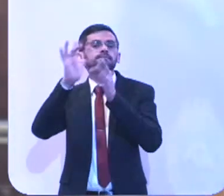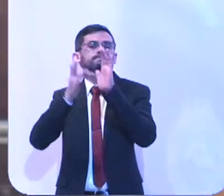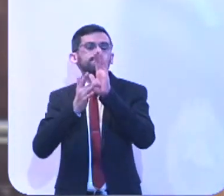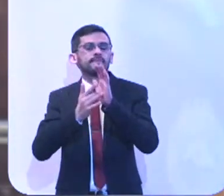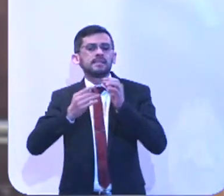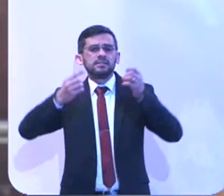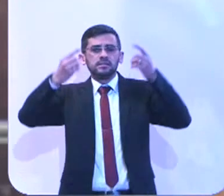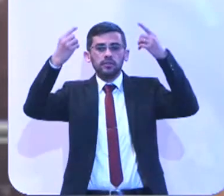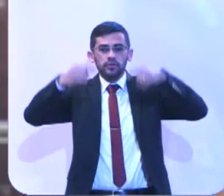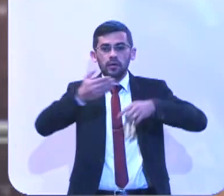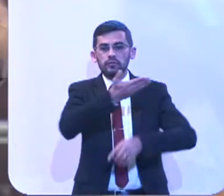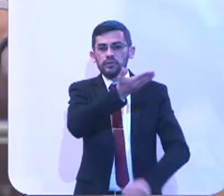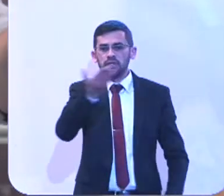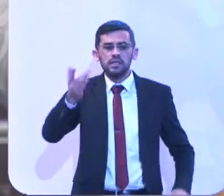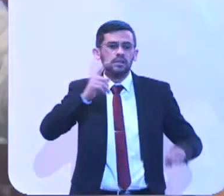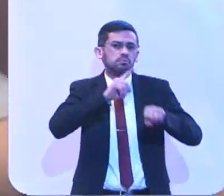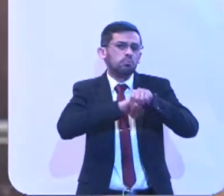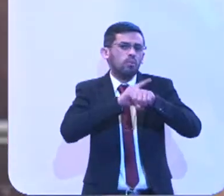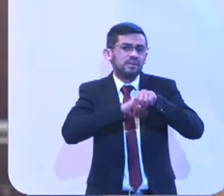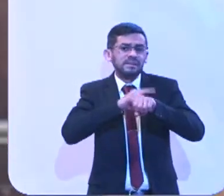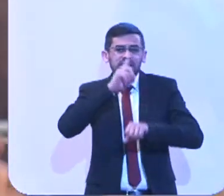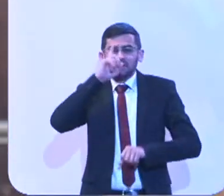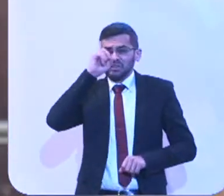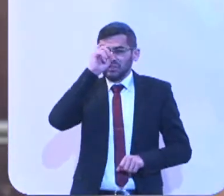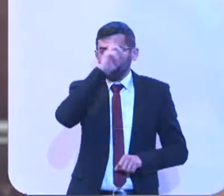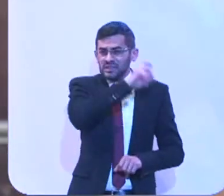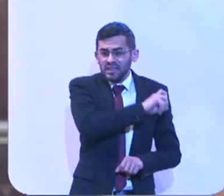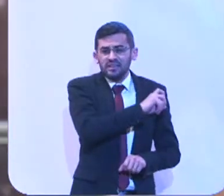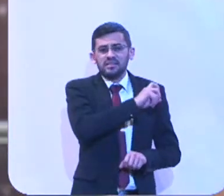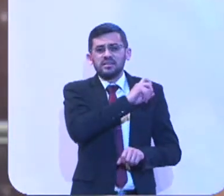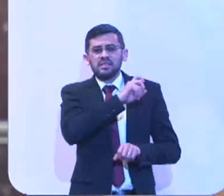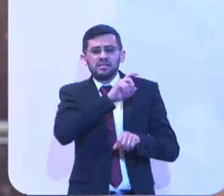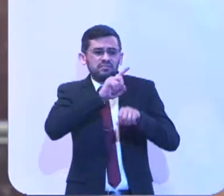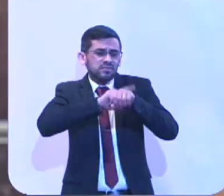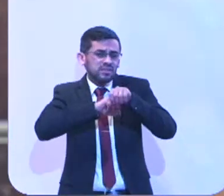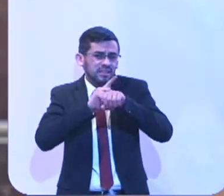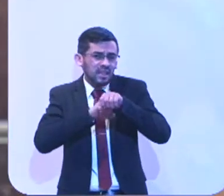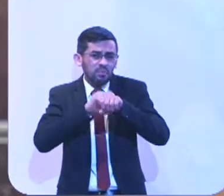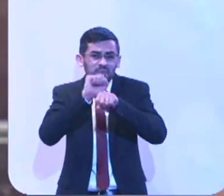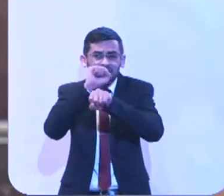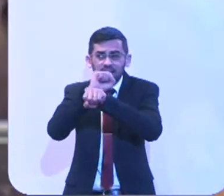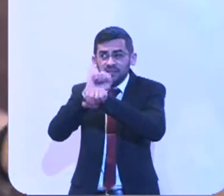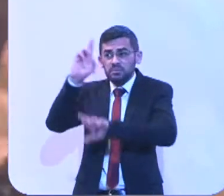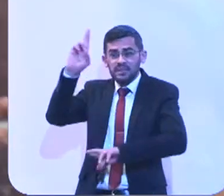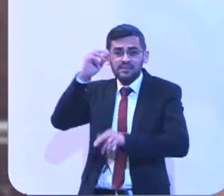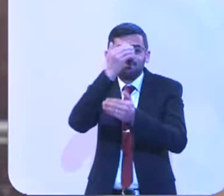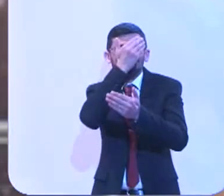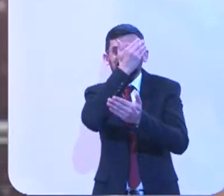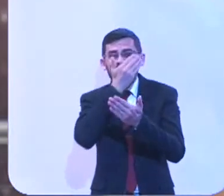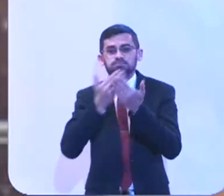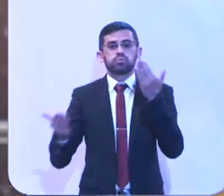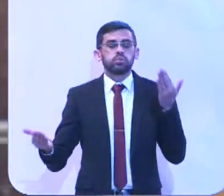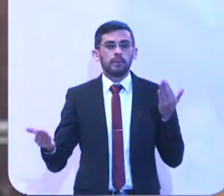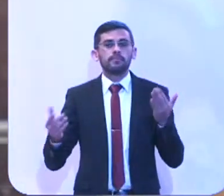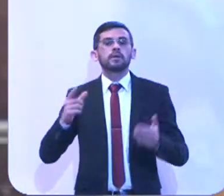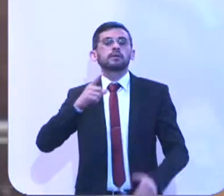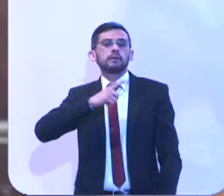desafiar a, no meio do vale de ossos secos, no meio de um tempo onde a esperança for embora,